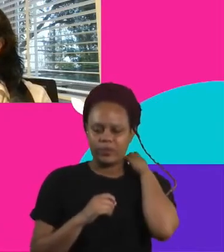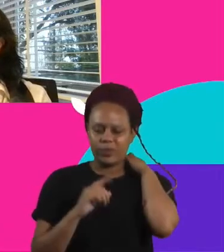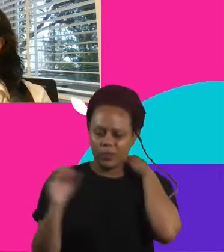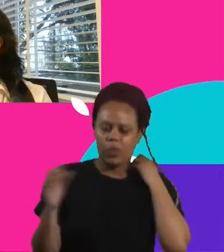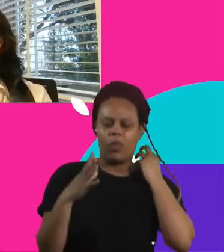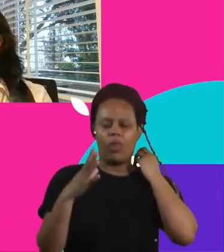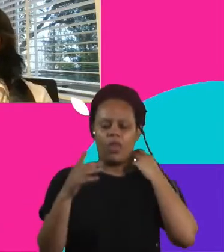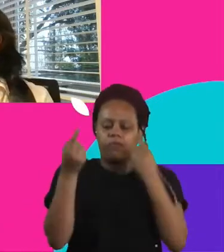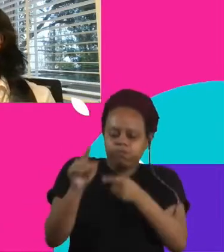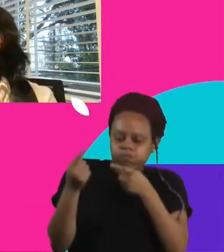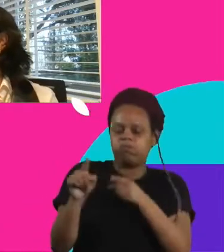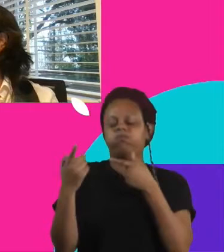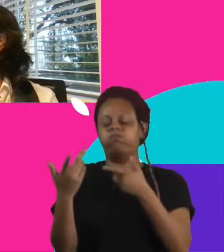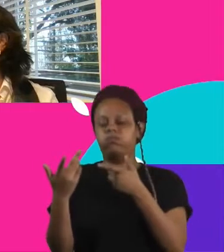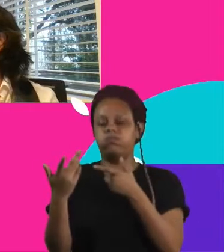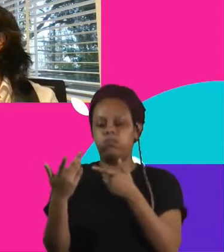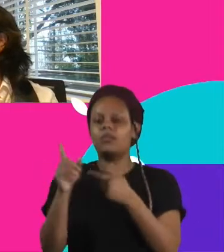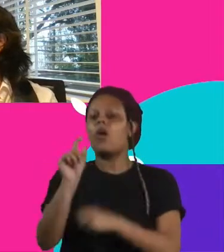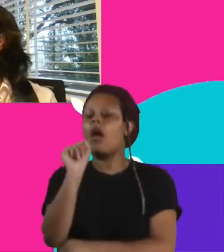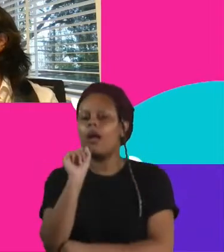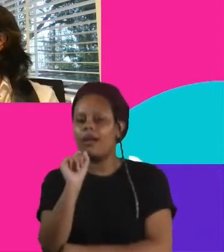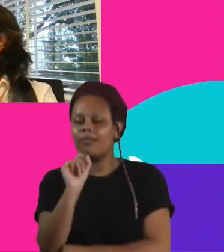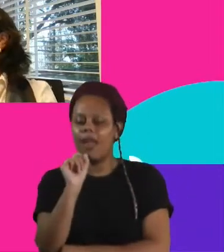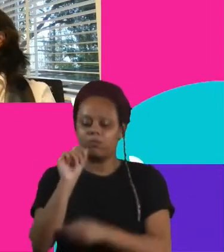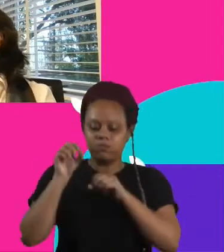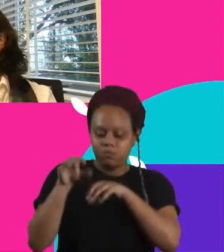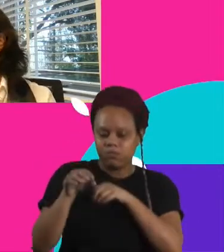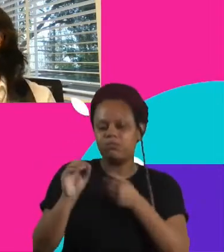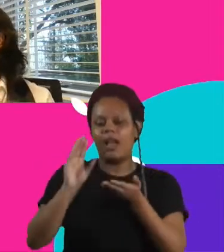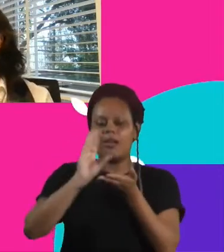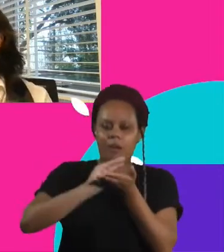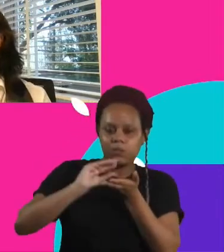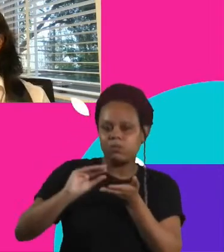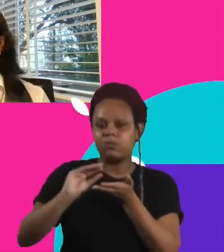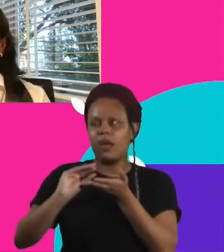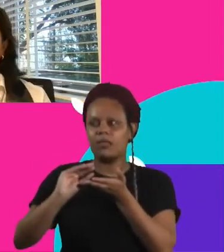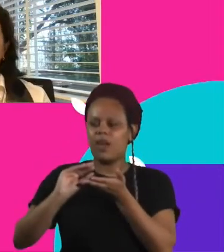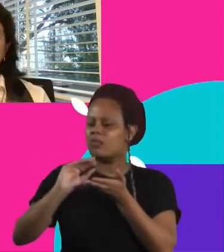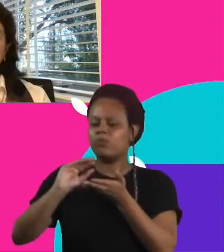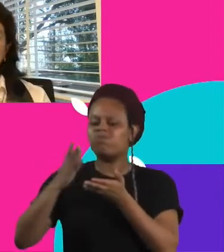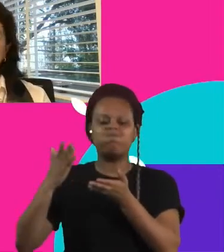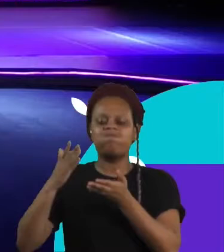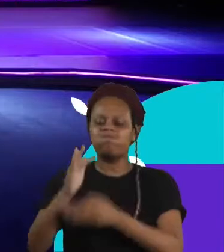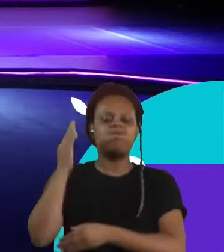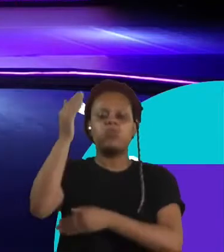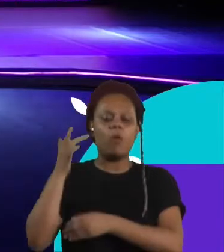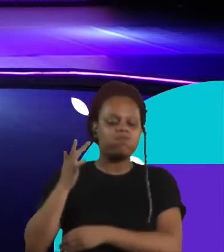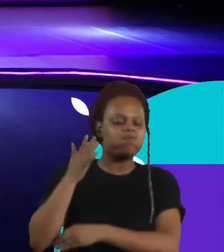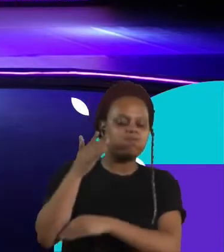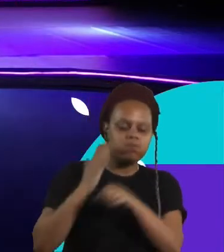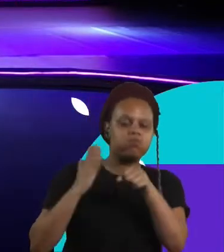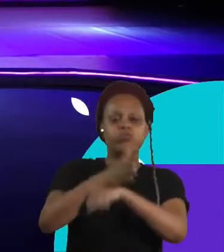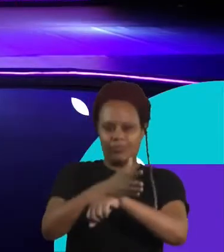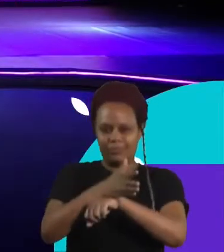provocação de inovação é trabalhar com a educação em dados, que vai para além da alfabetização em dados. E por quê? Porque